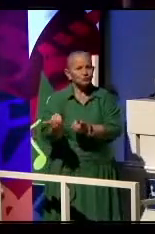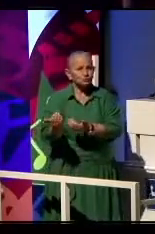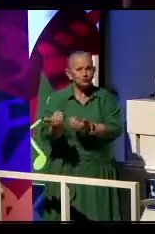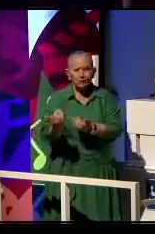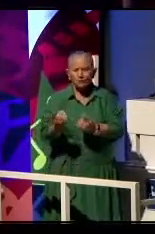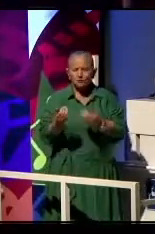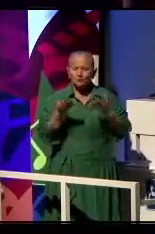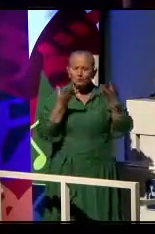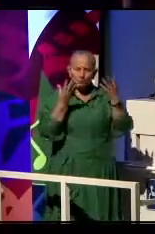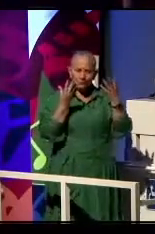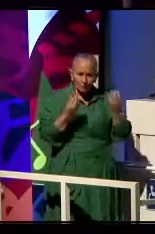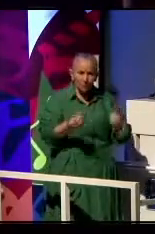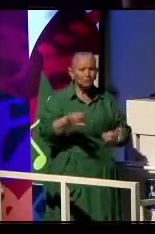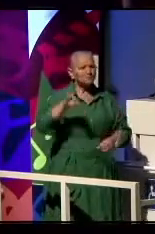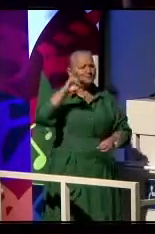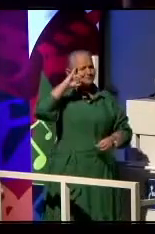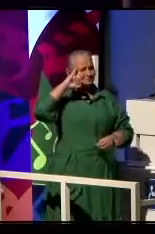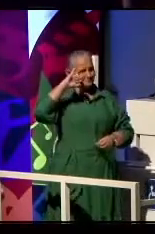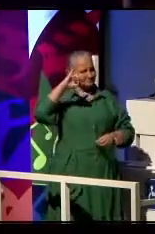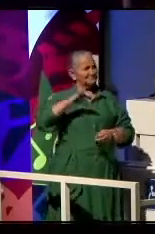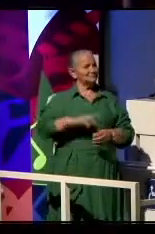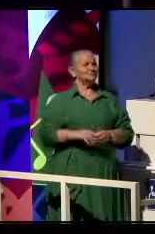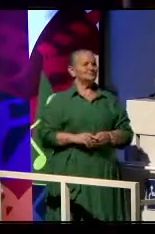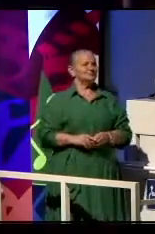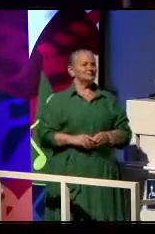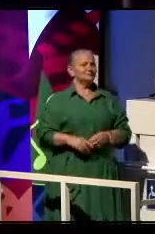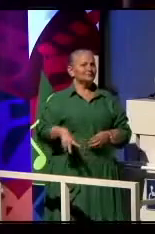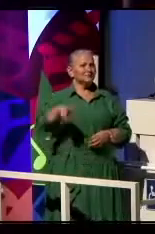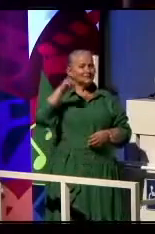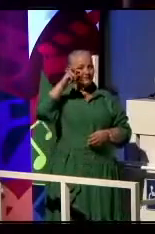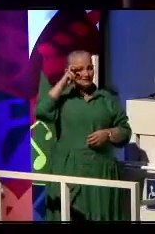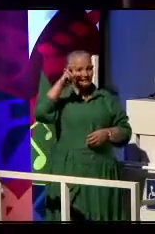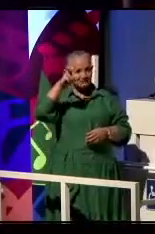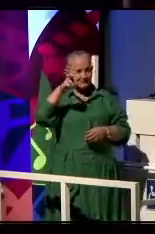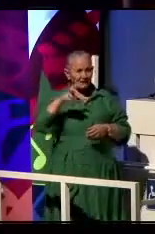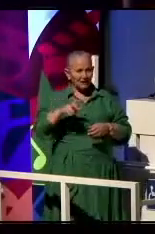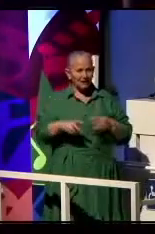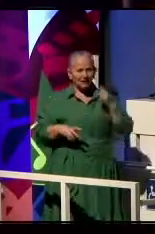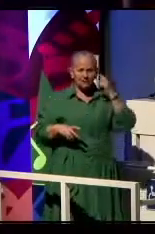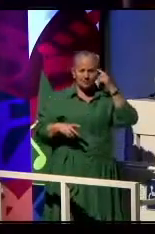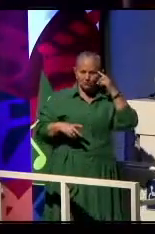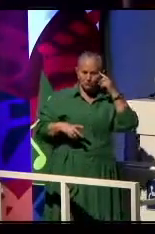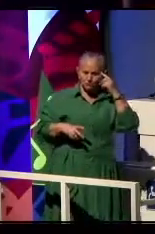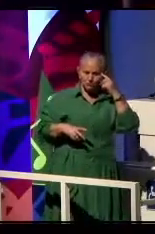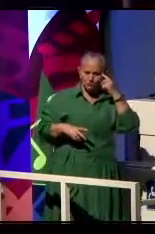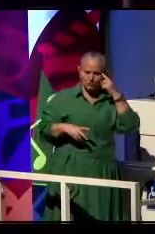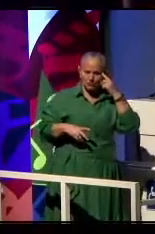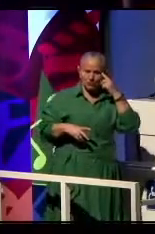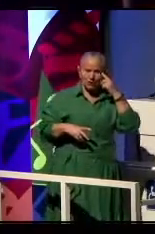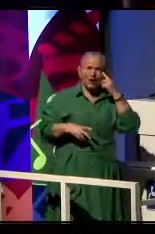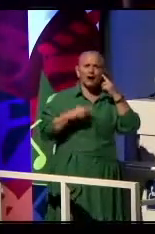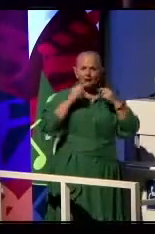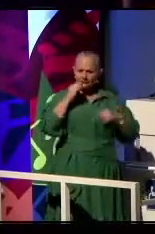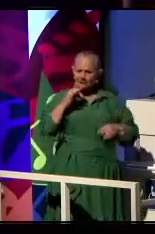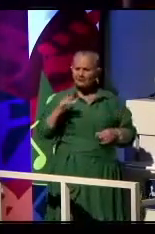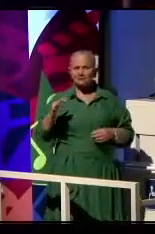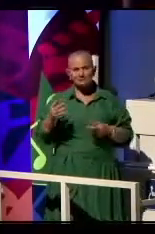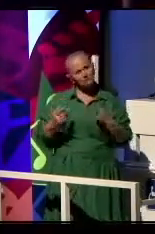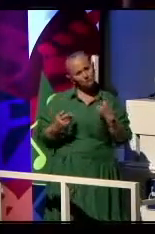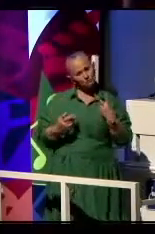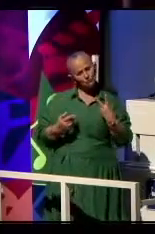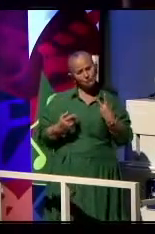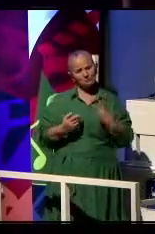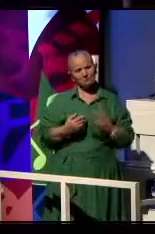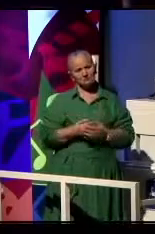próspero e muito talentoso. Então, ele começou a observar o Lô E com essa música, ele... Além